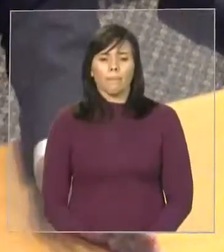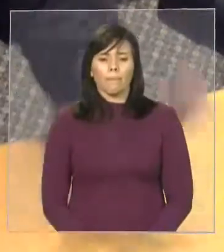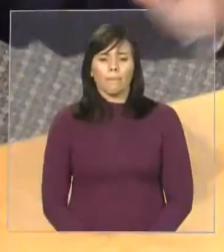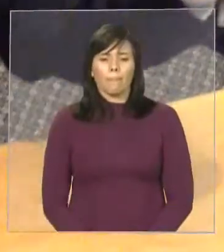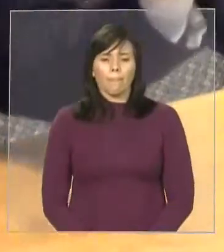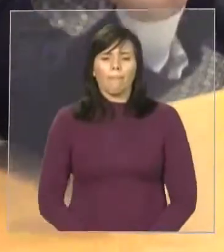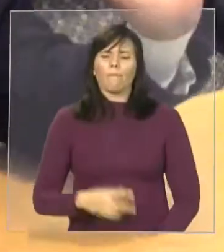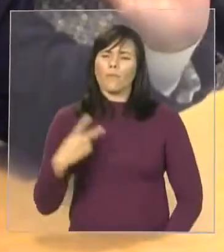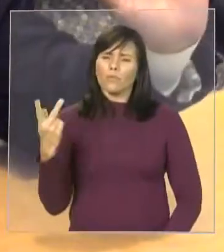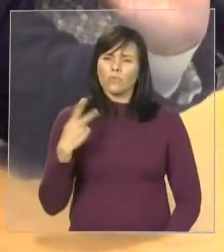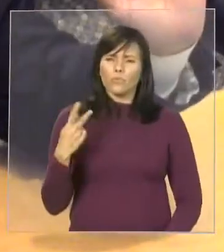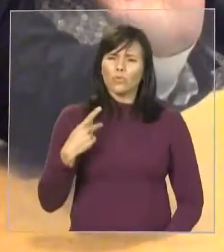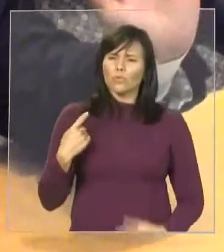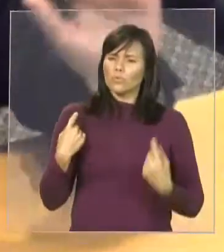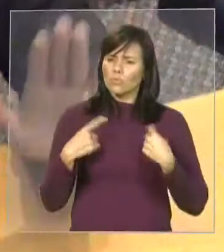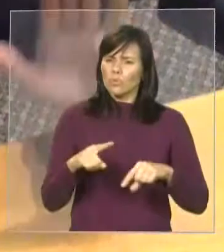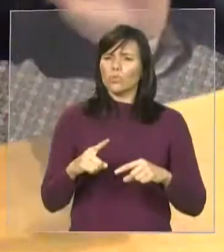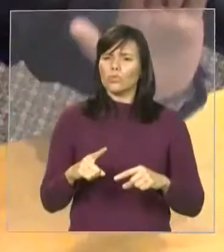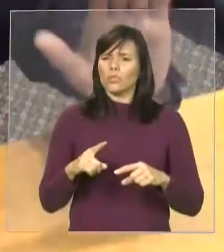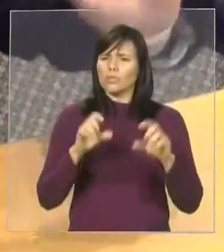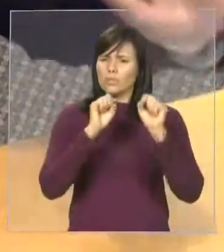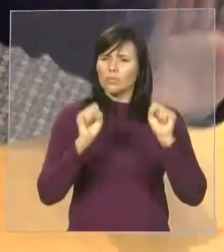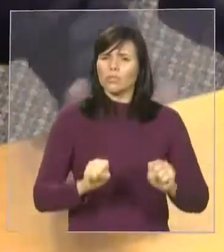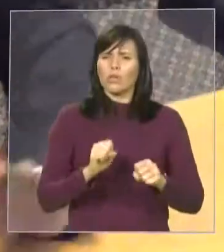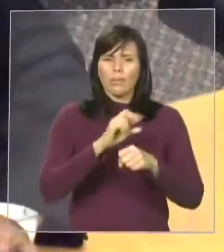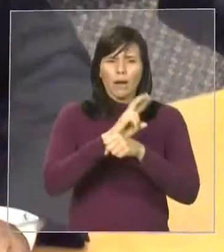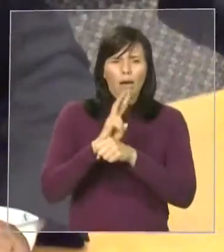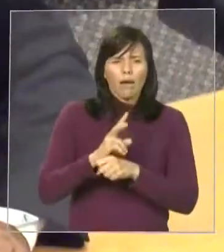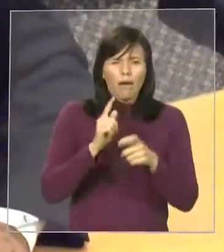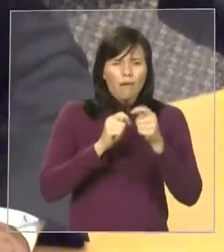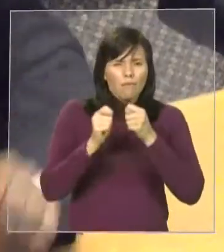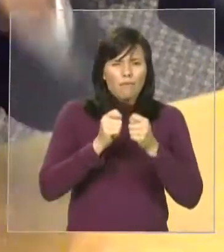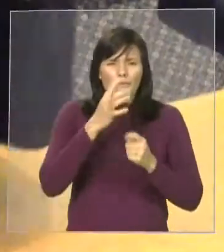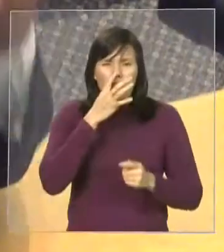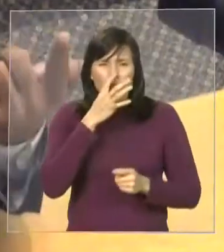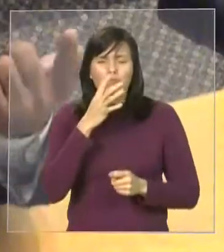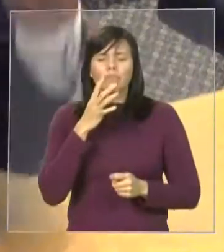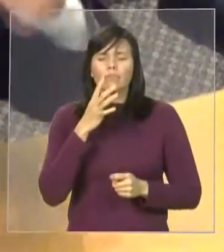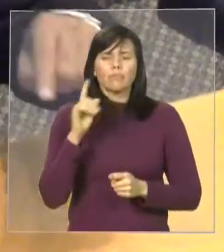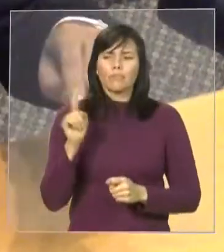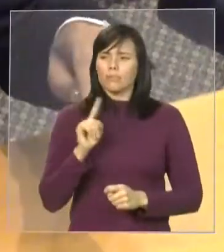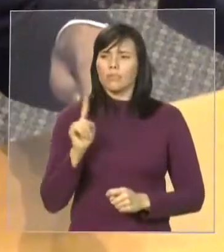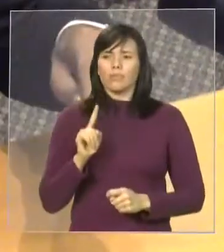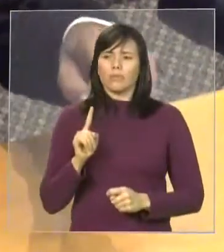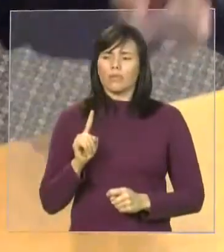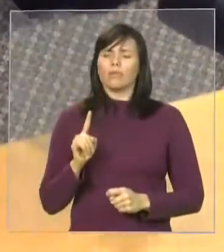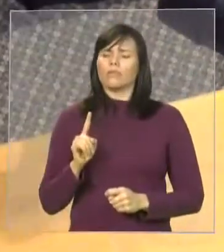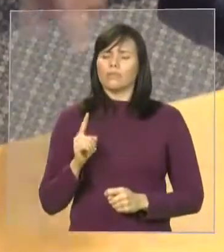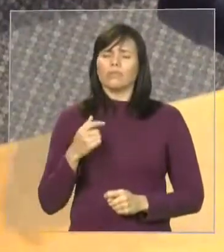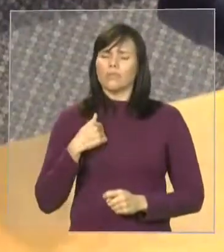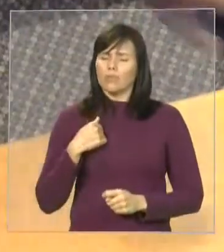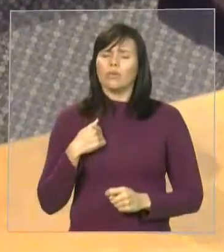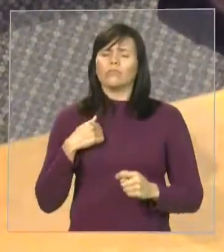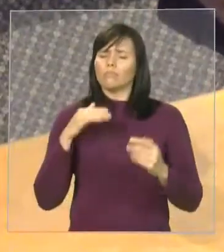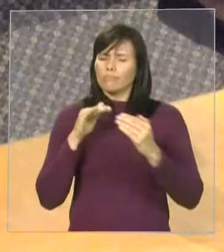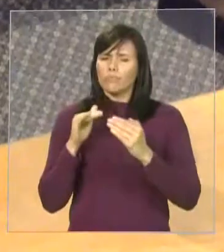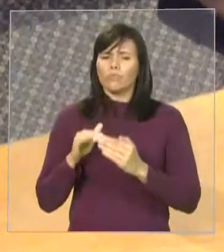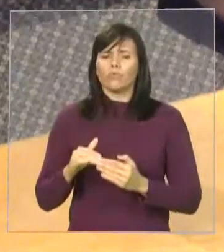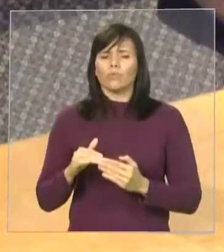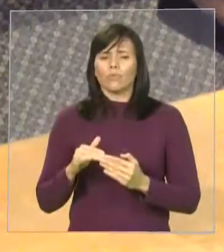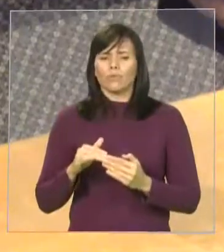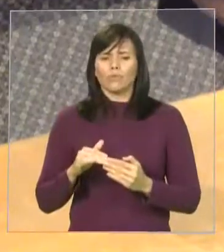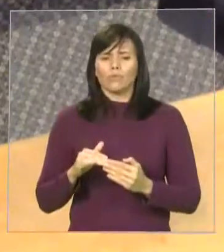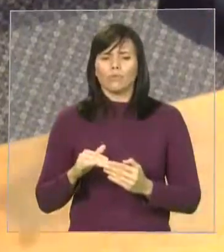contra a fiscalização, pelo contrário. Tem que haver fiscalização, sim. E, principalmente, dar atenção à fiscalização que nós